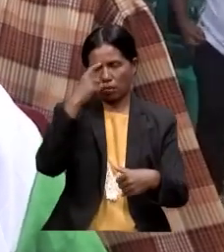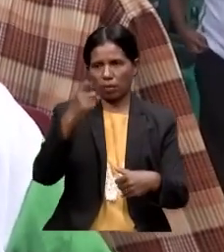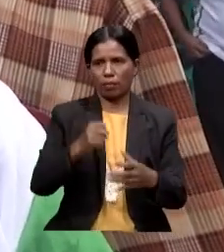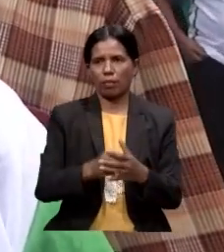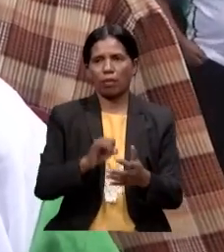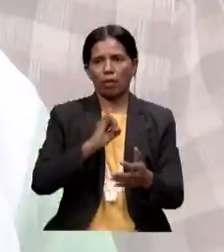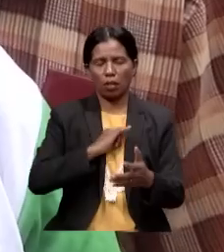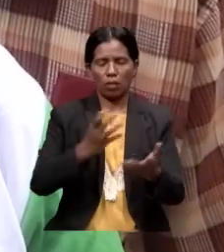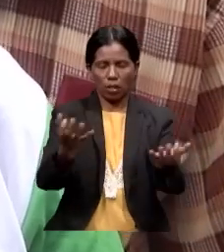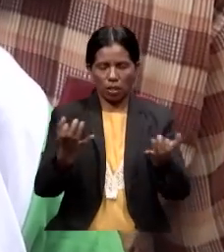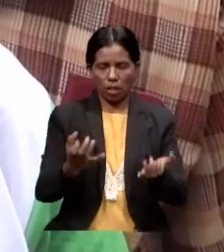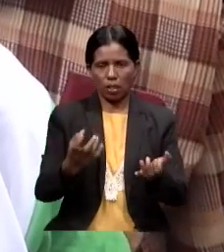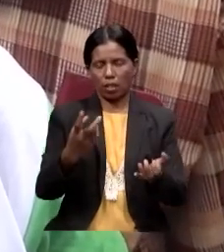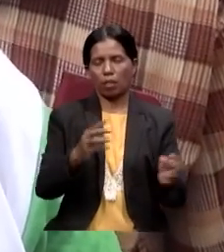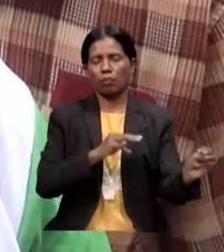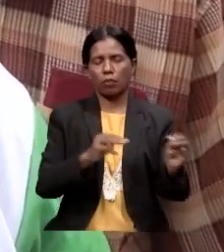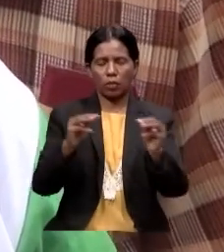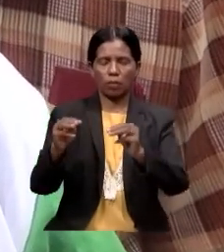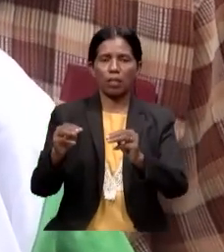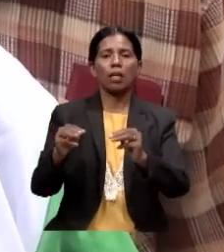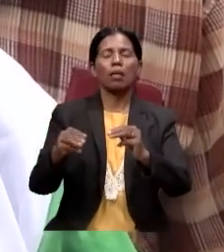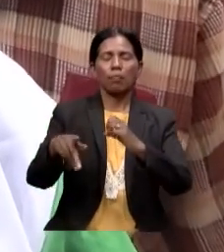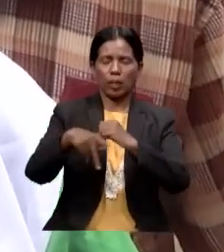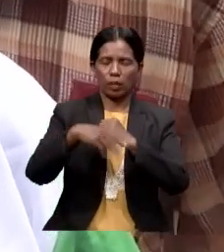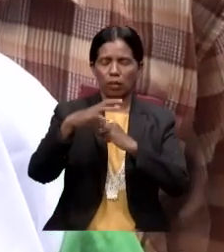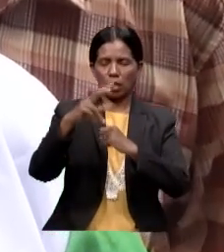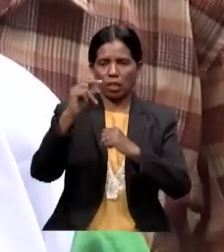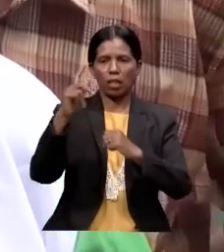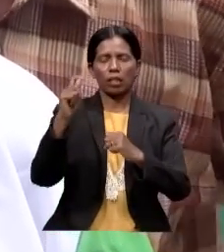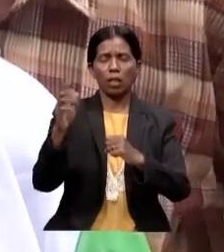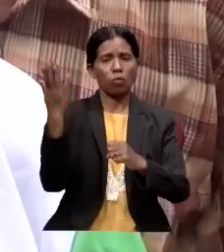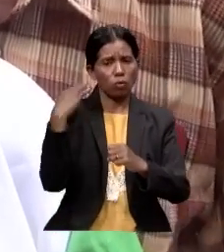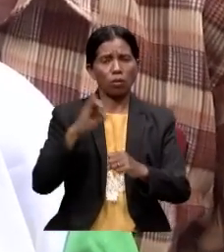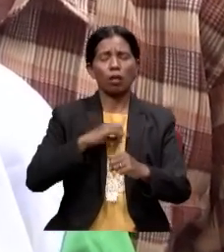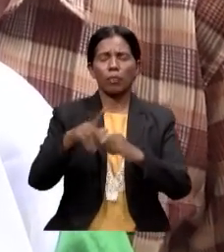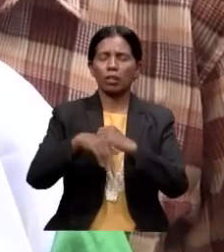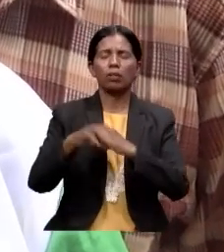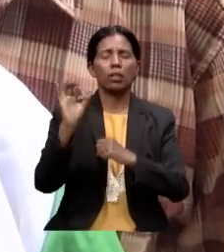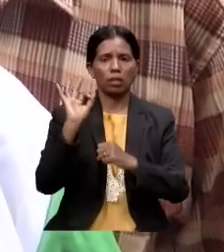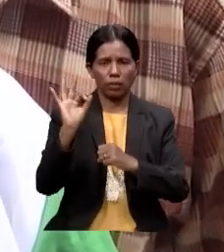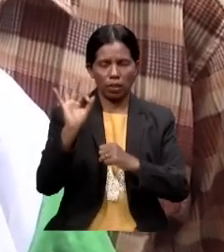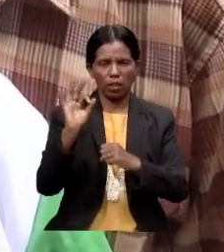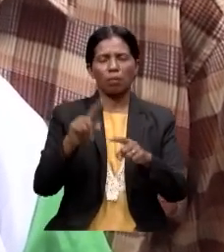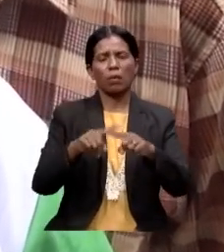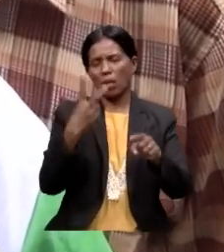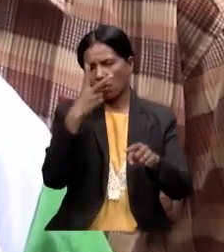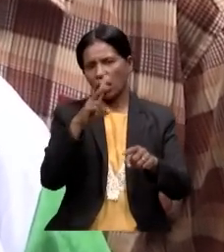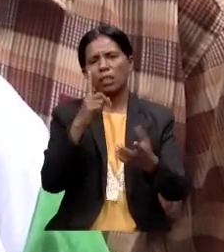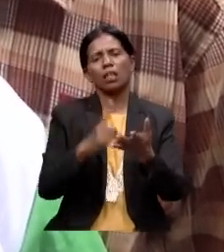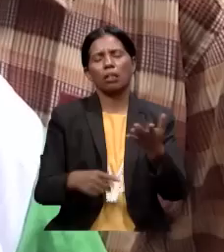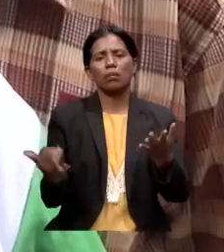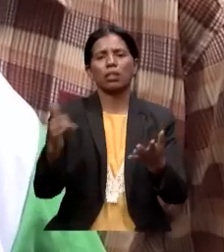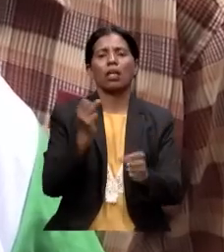tar filha ba fortalecer né bem o que realidade será mais real na realidade será mais